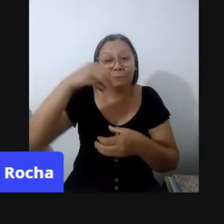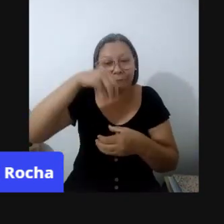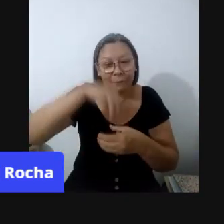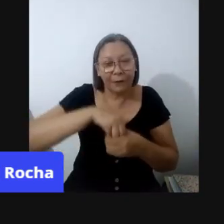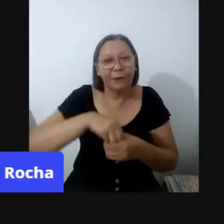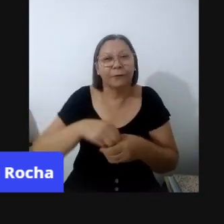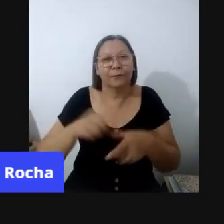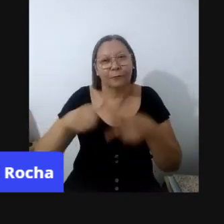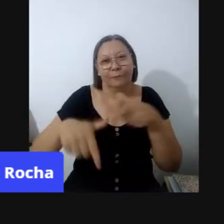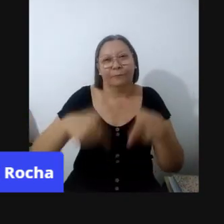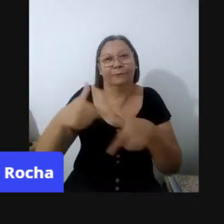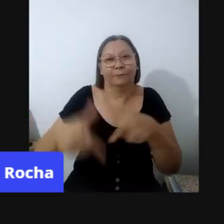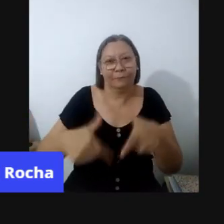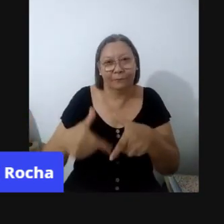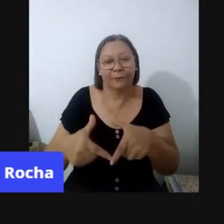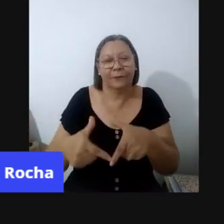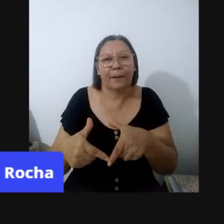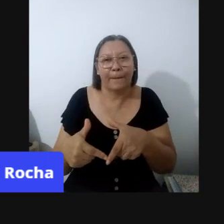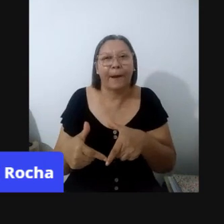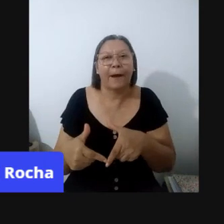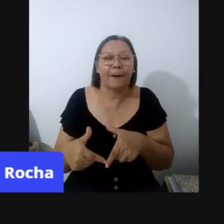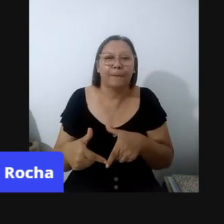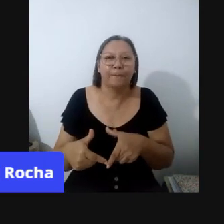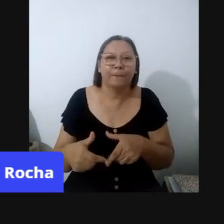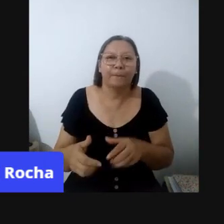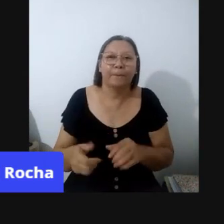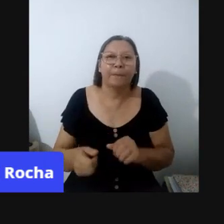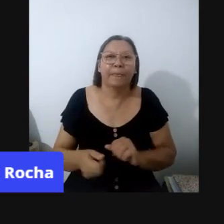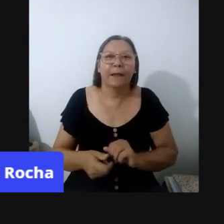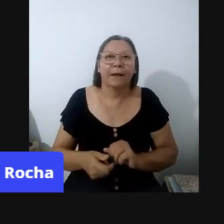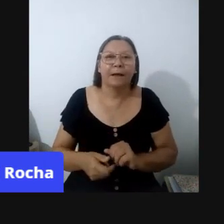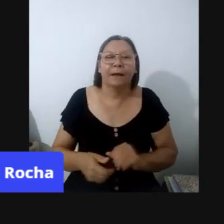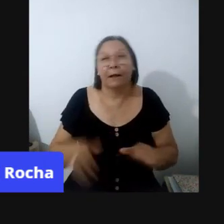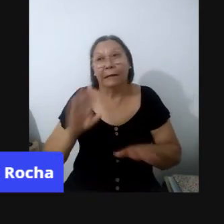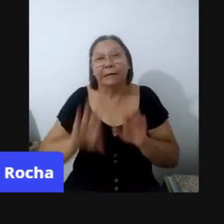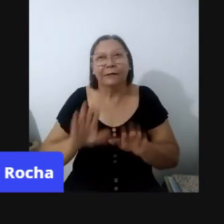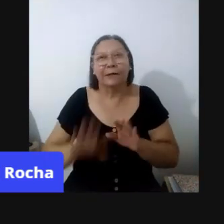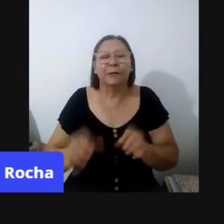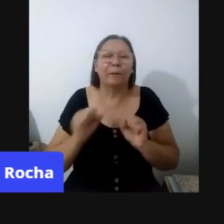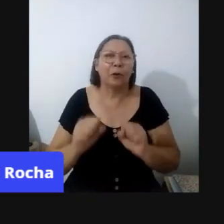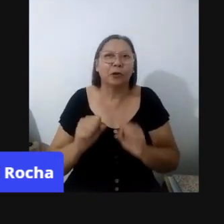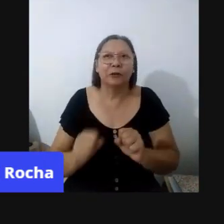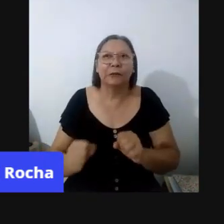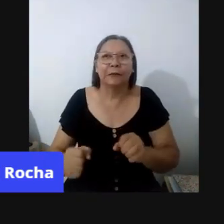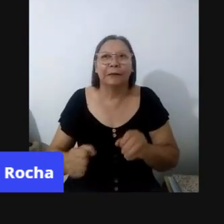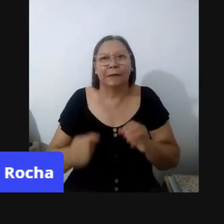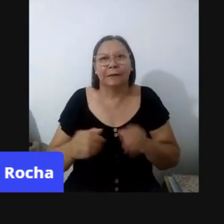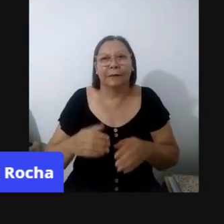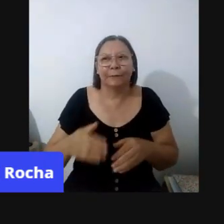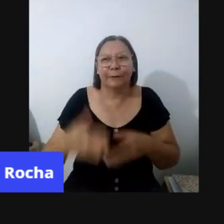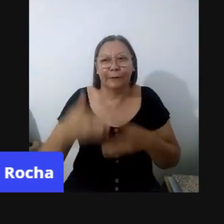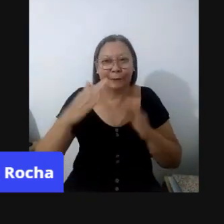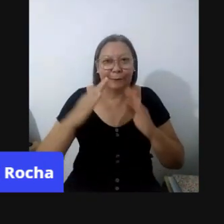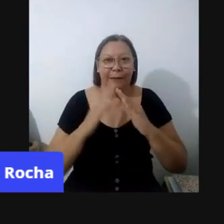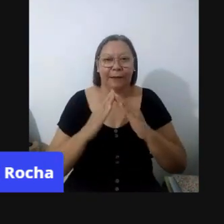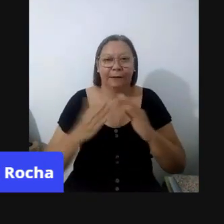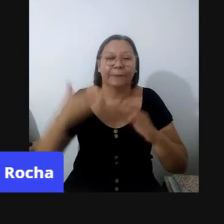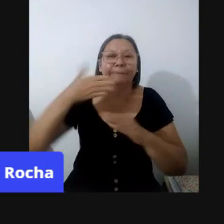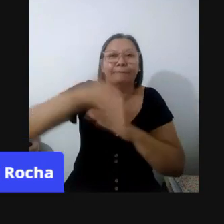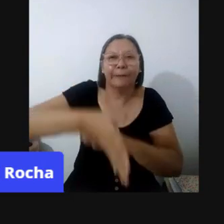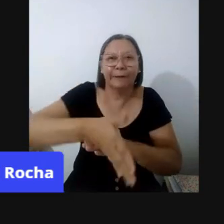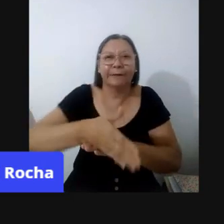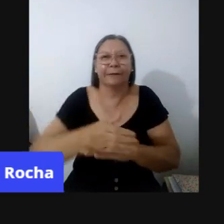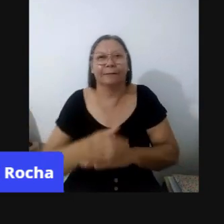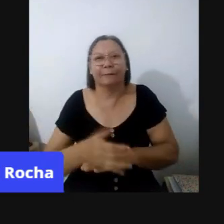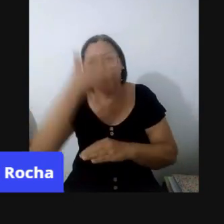está falando, de repente, entra alguém na porta da nossa sala, uma criança da outra sala entra, e a